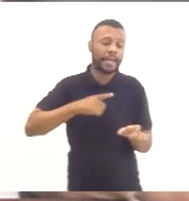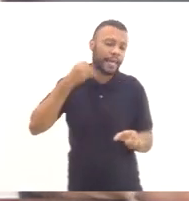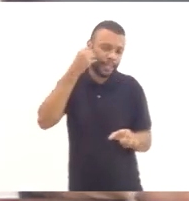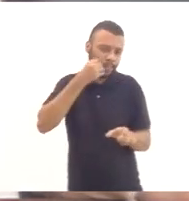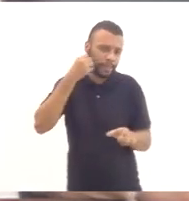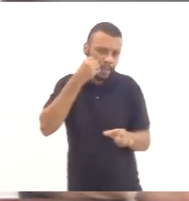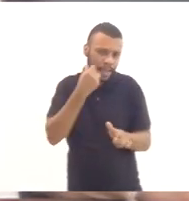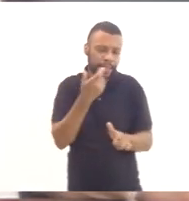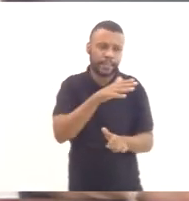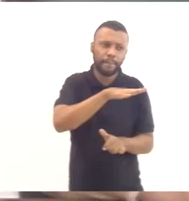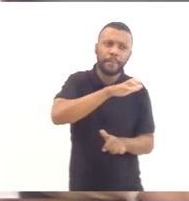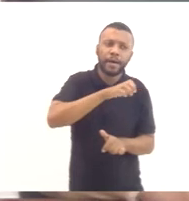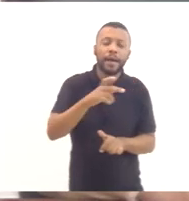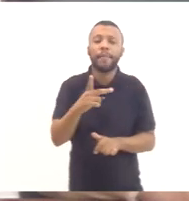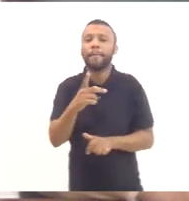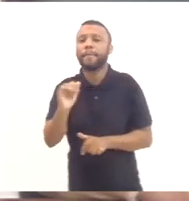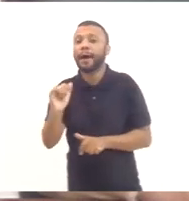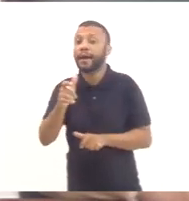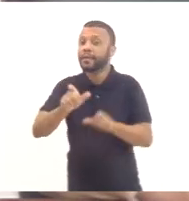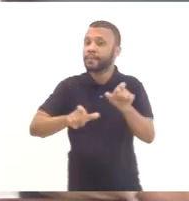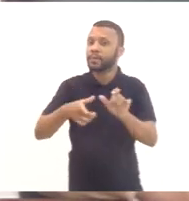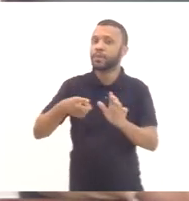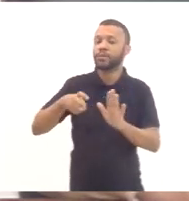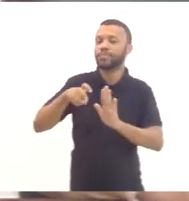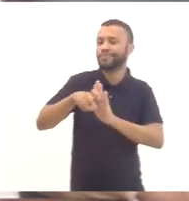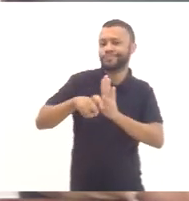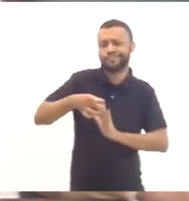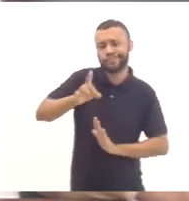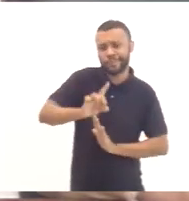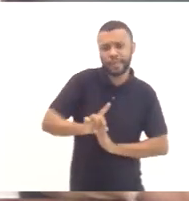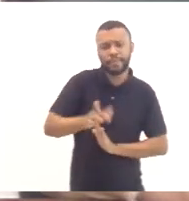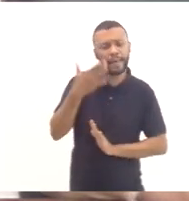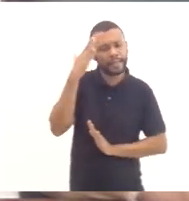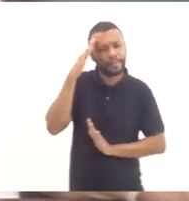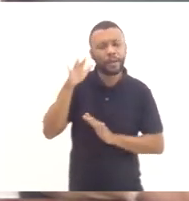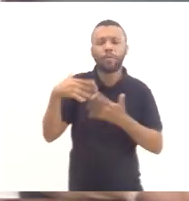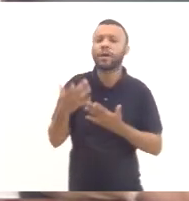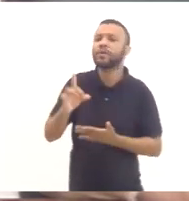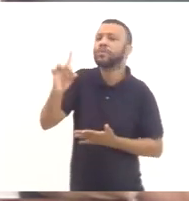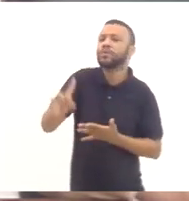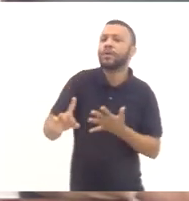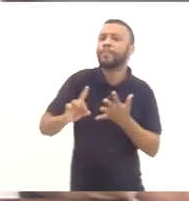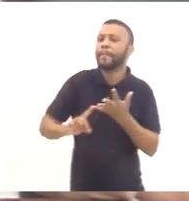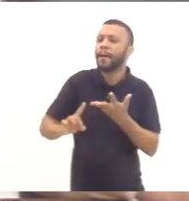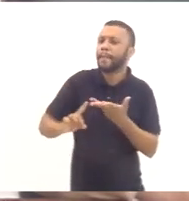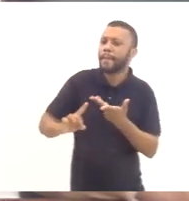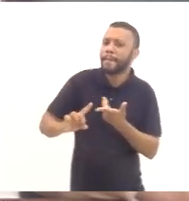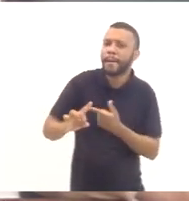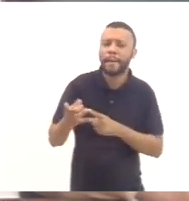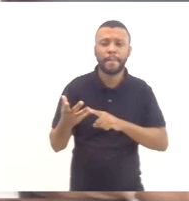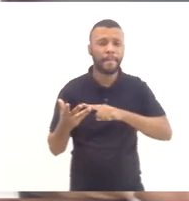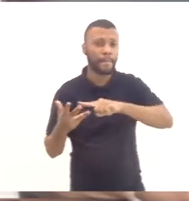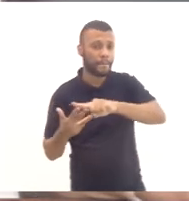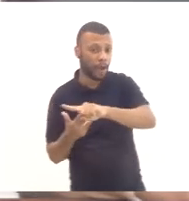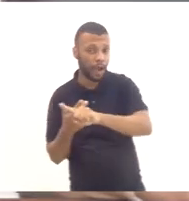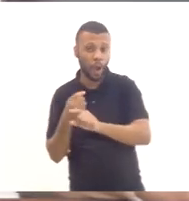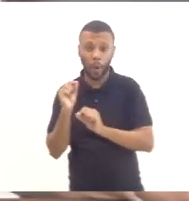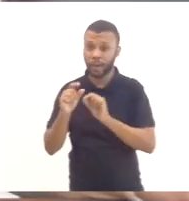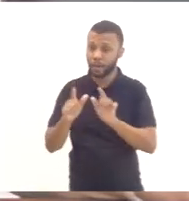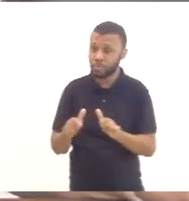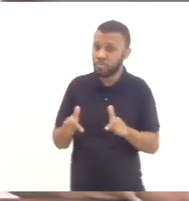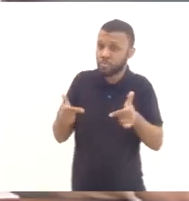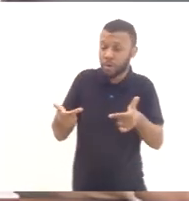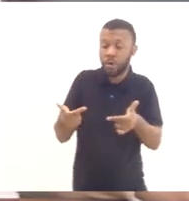isso saberem exatamente o Quais são os seus direitos o que elas podem fazer e inclusive para que tenham